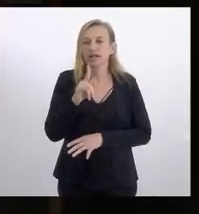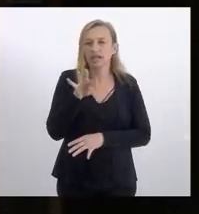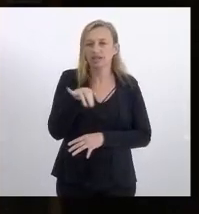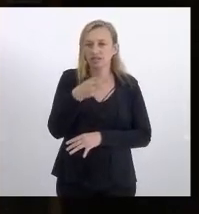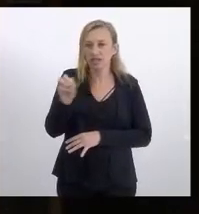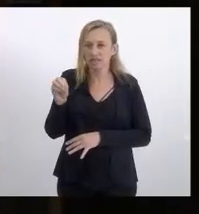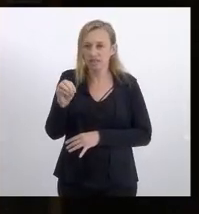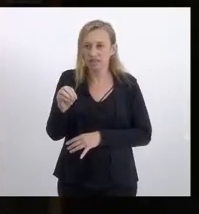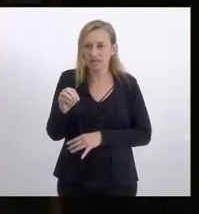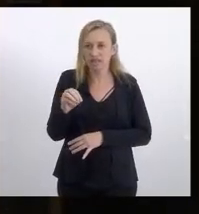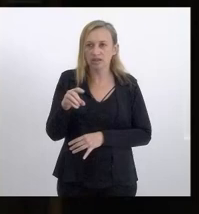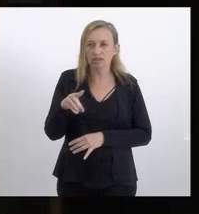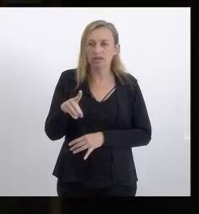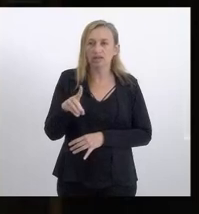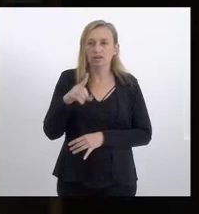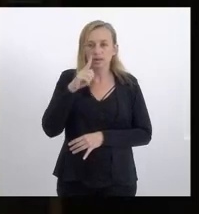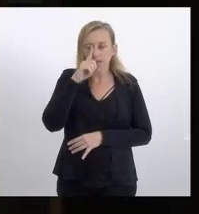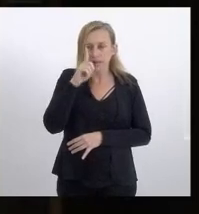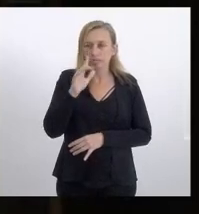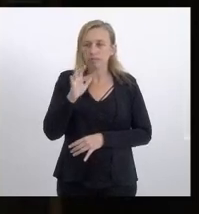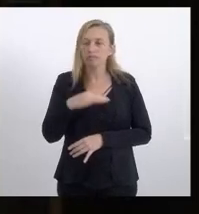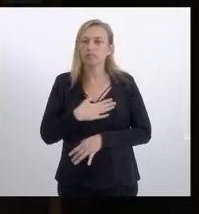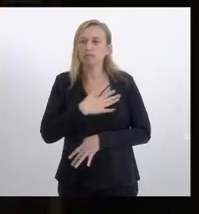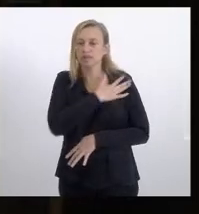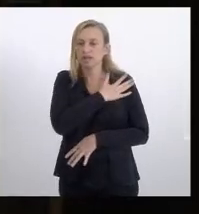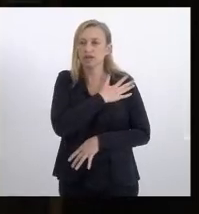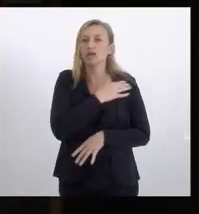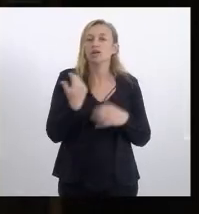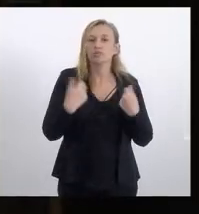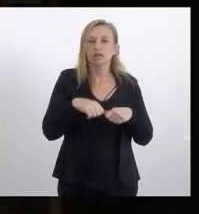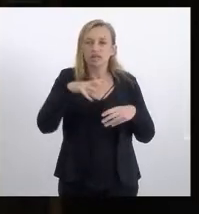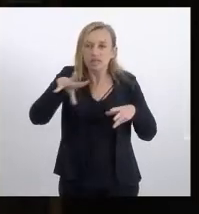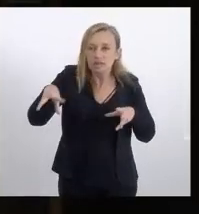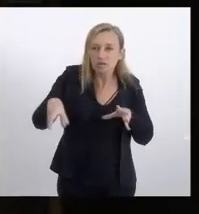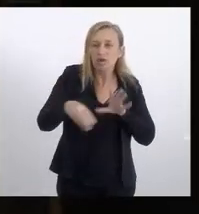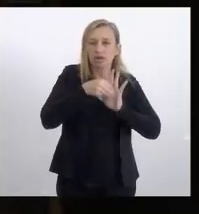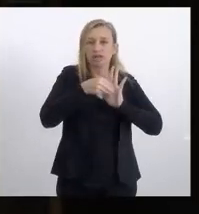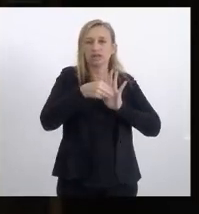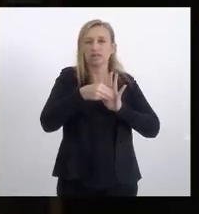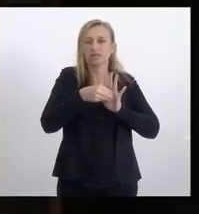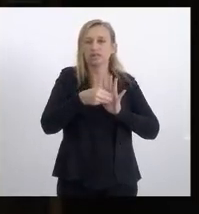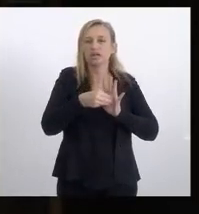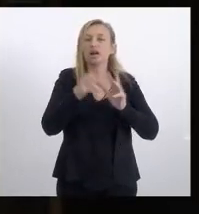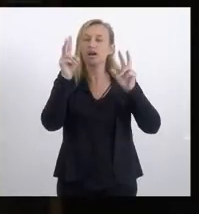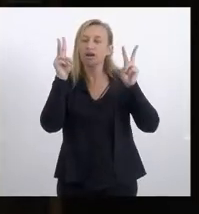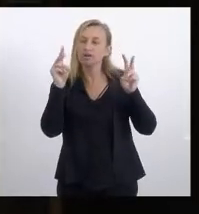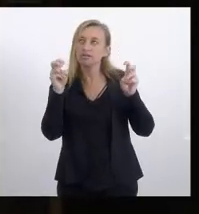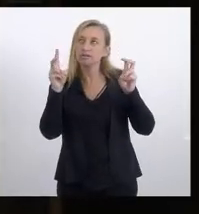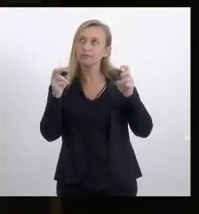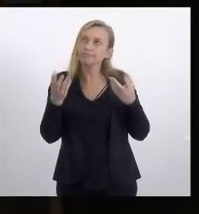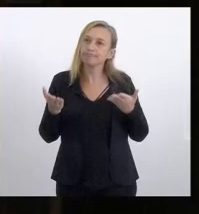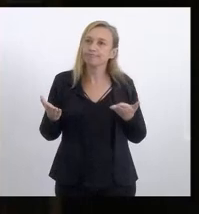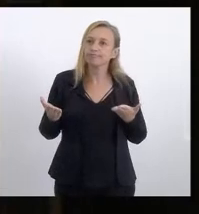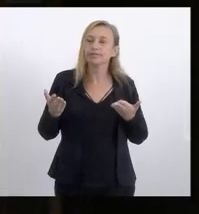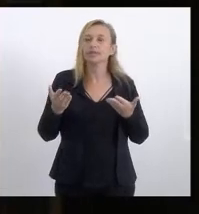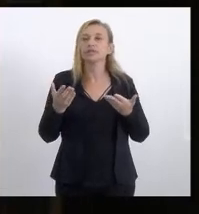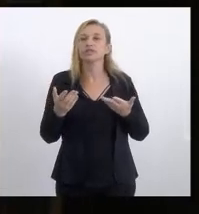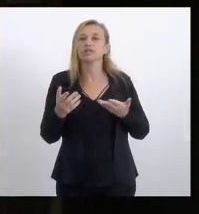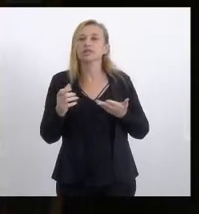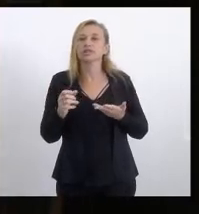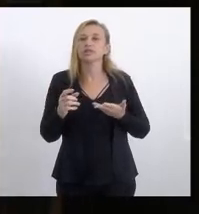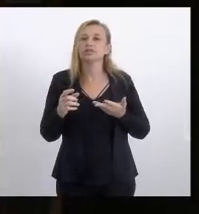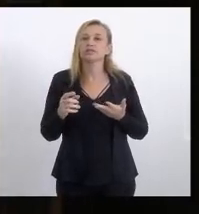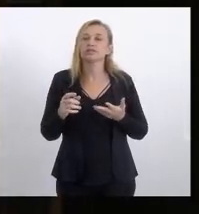gratificação de risco da atividade Militar foi preciso colocar essa essa essa gente